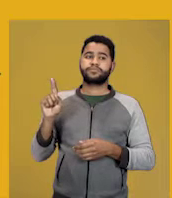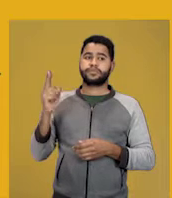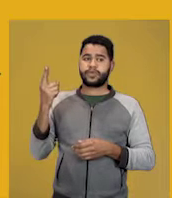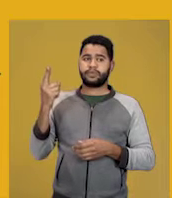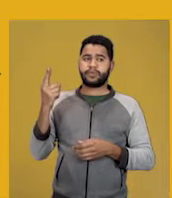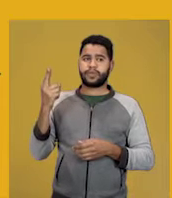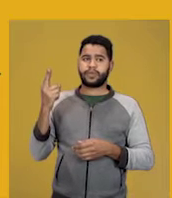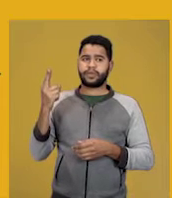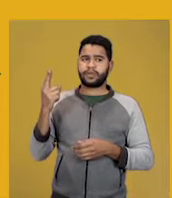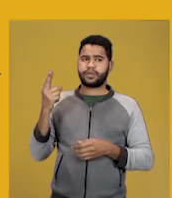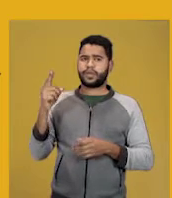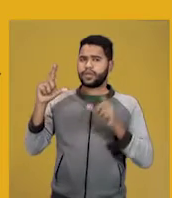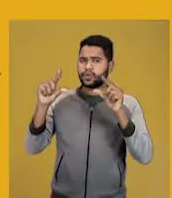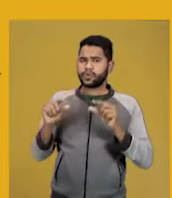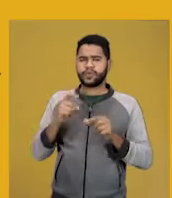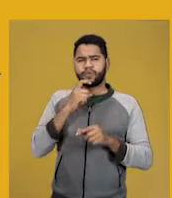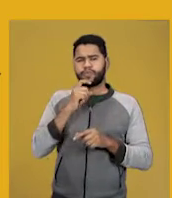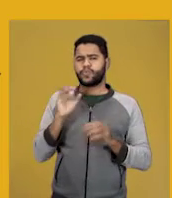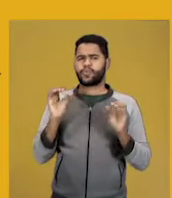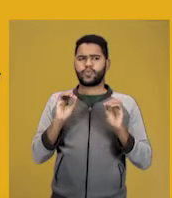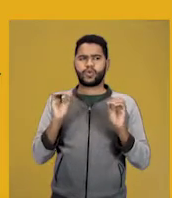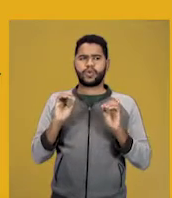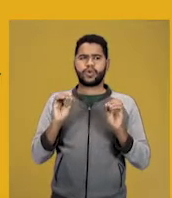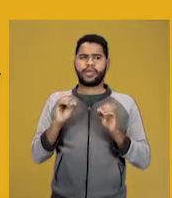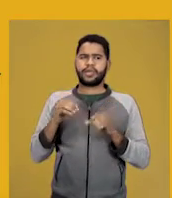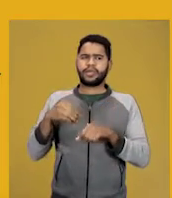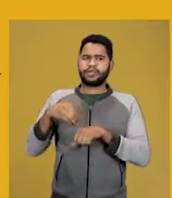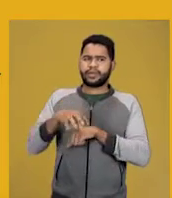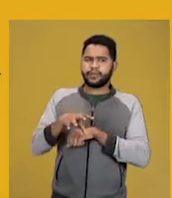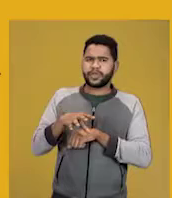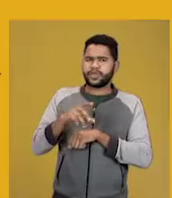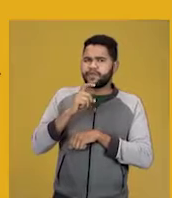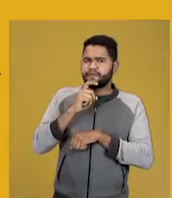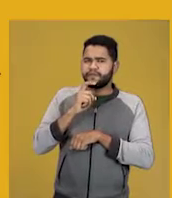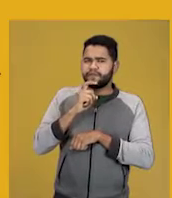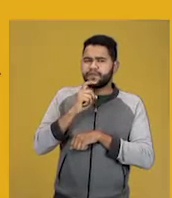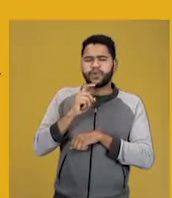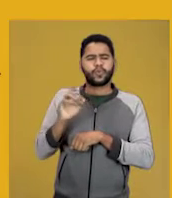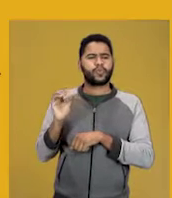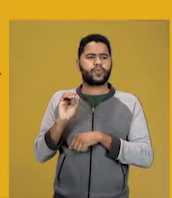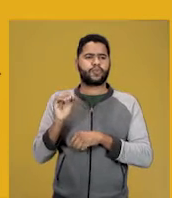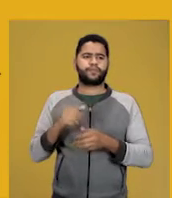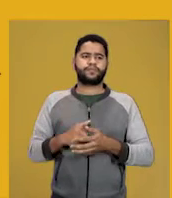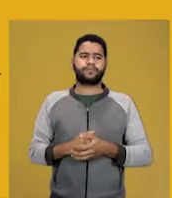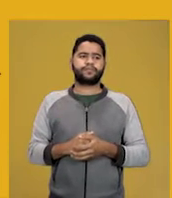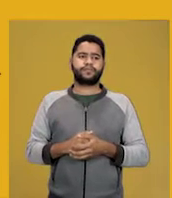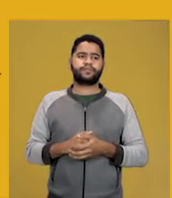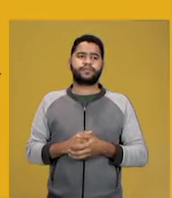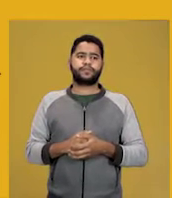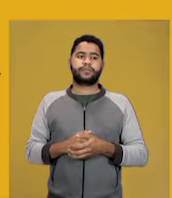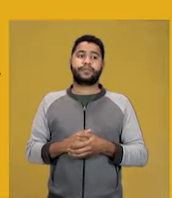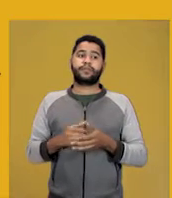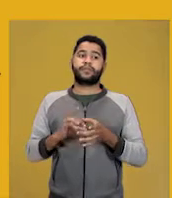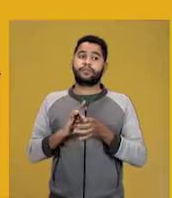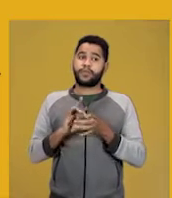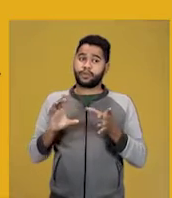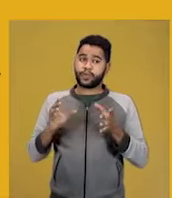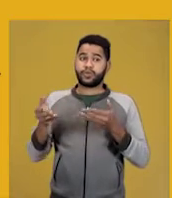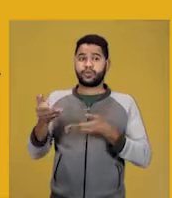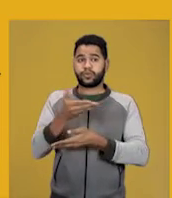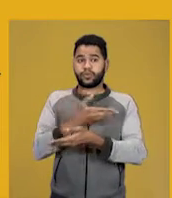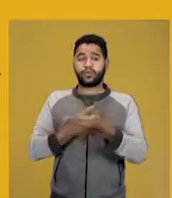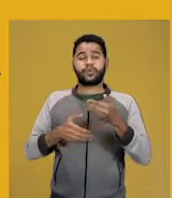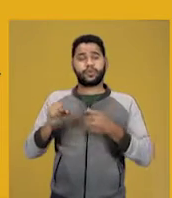você está reduzindo a saída de frio? Não está. Você está transmitindo frio entre as prateleiras? Não está. Você está permitindo a troca de